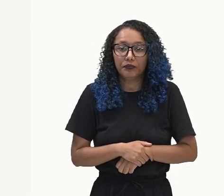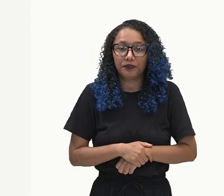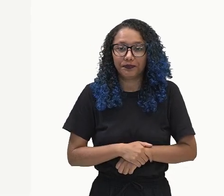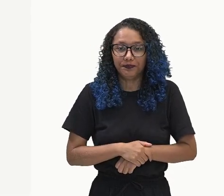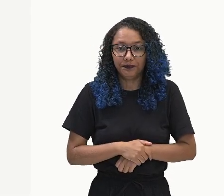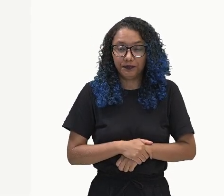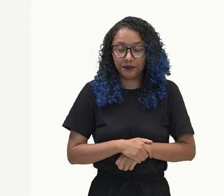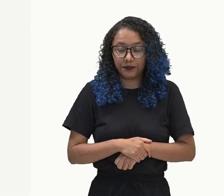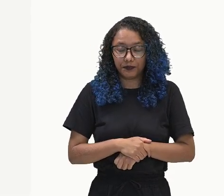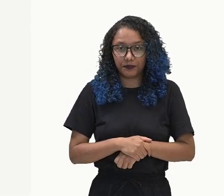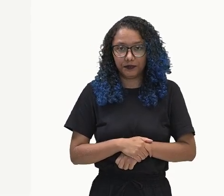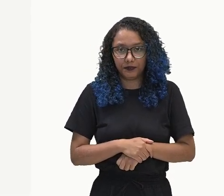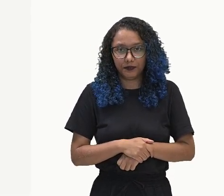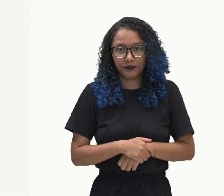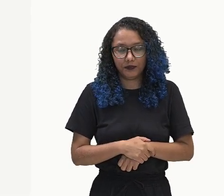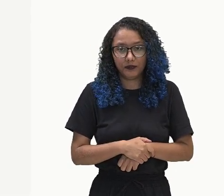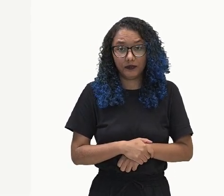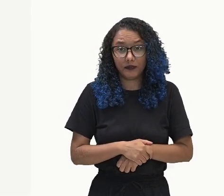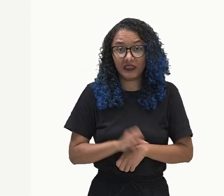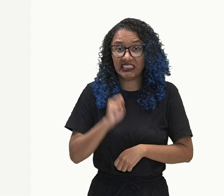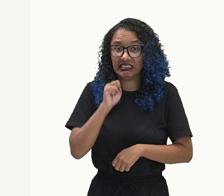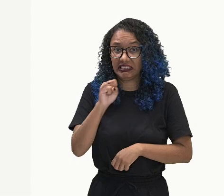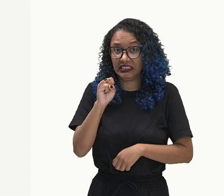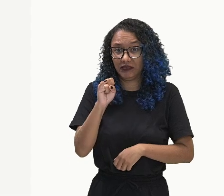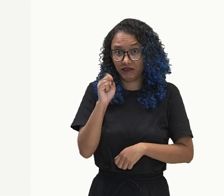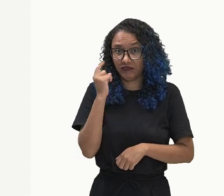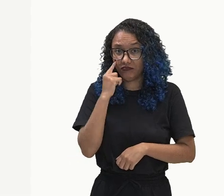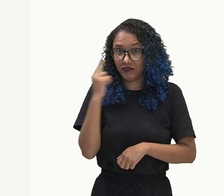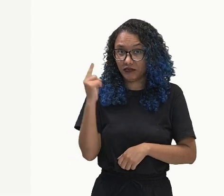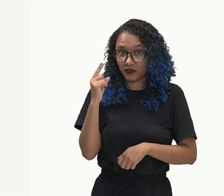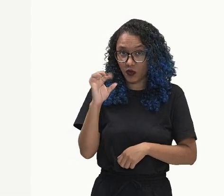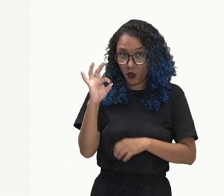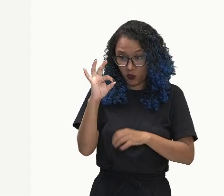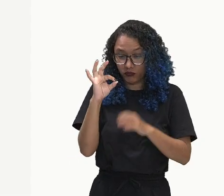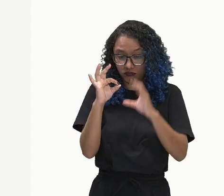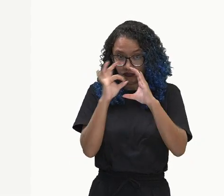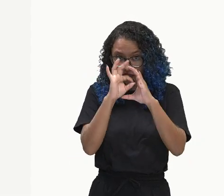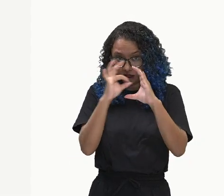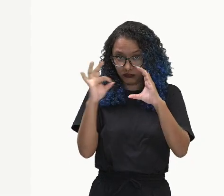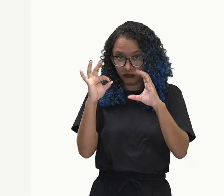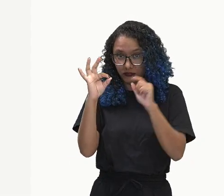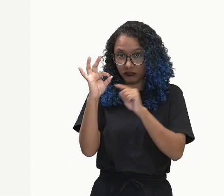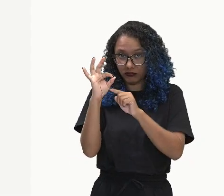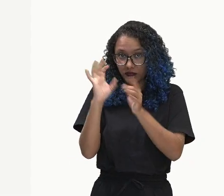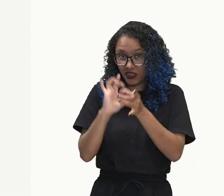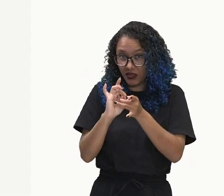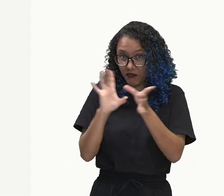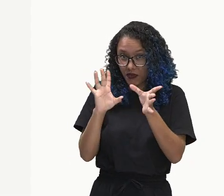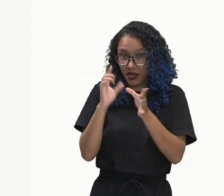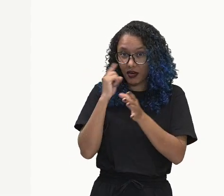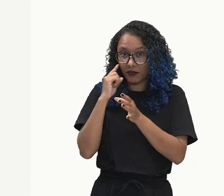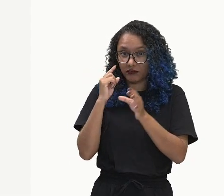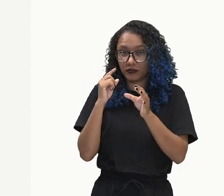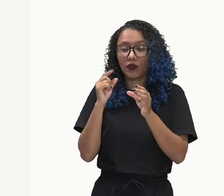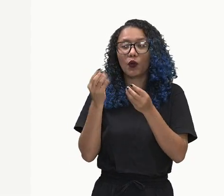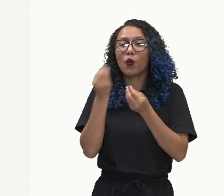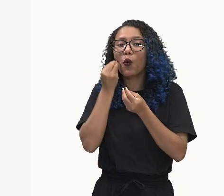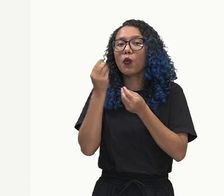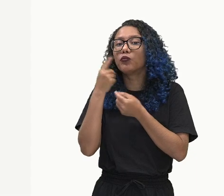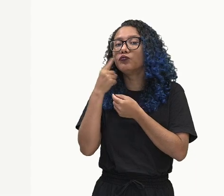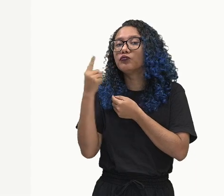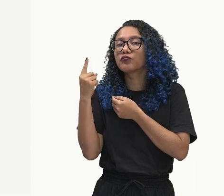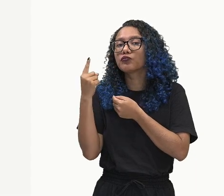óvulo que está presente aqui nessa estrutura é liberado, ele vai percorrer esse caminho aqui,